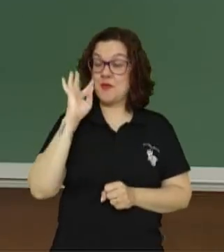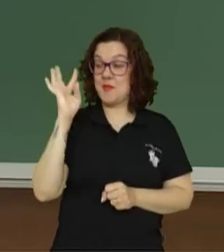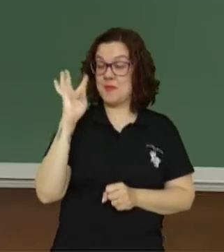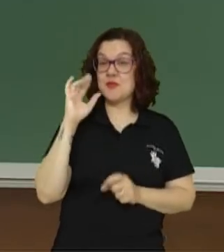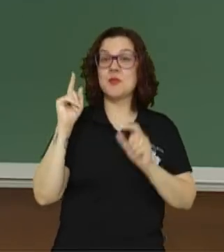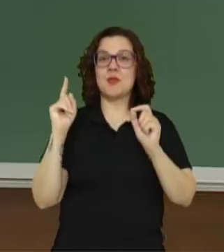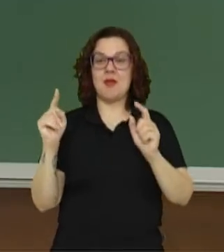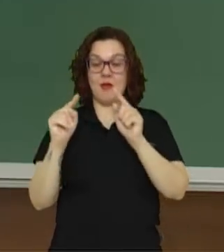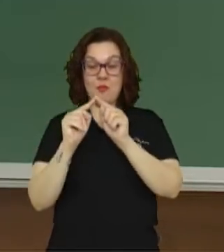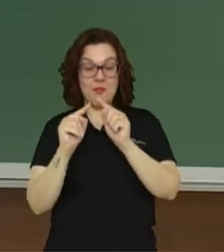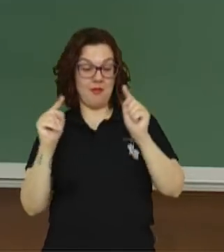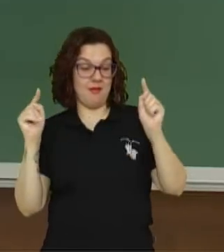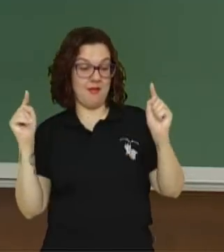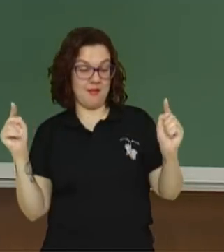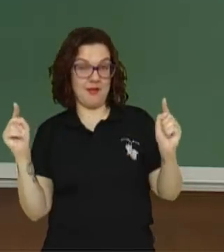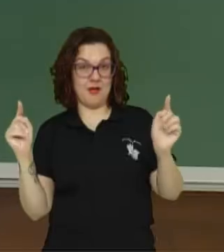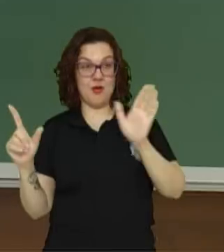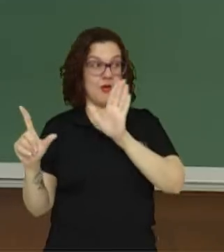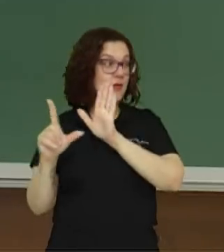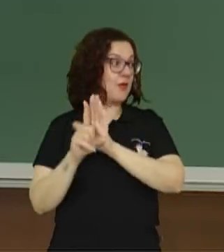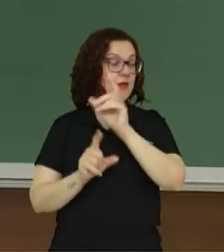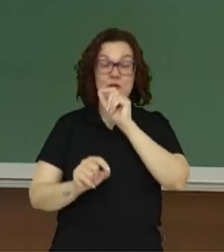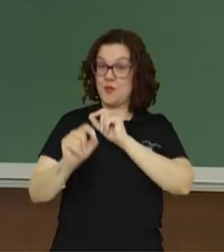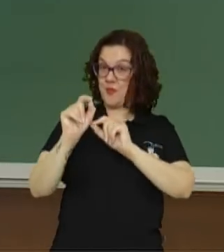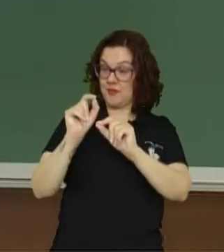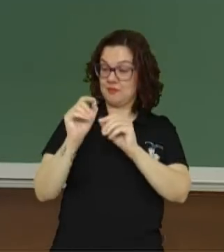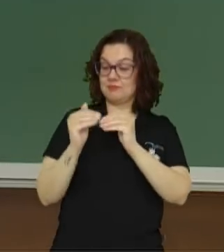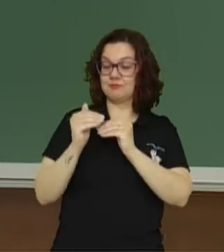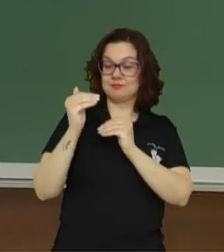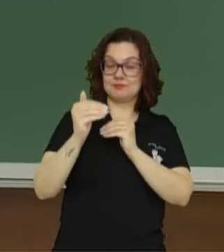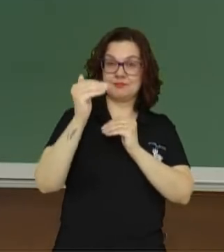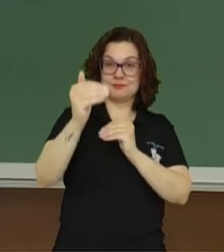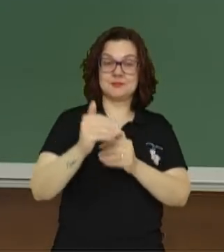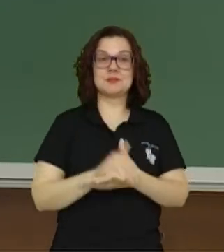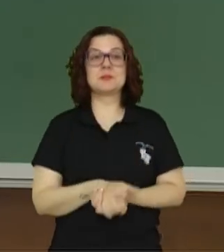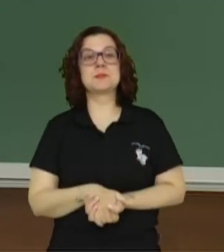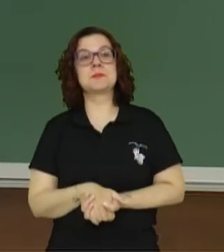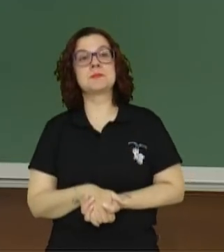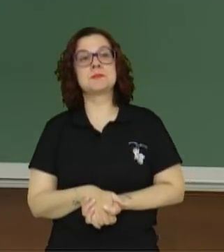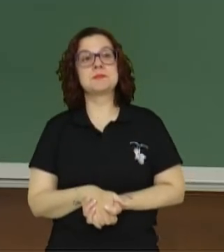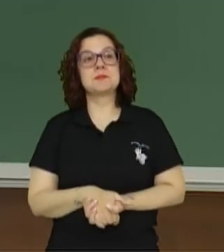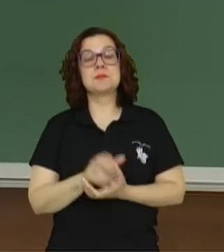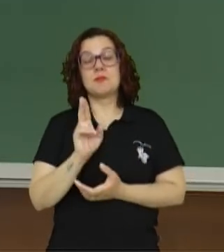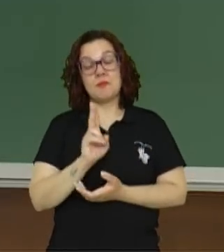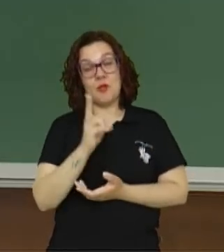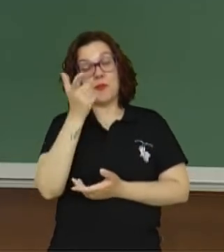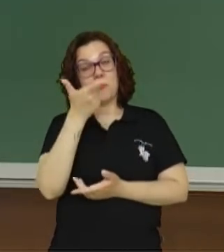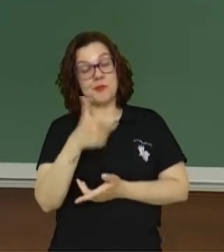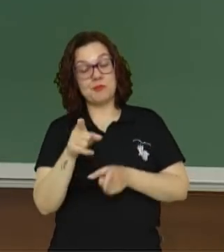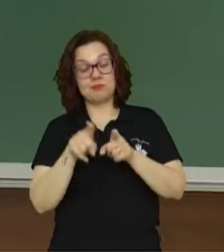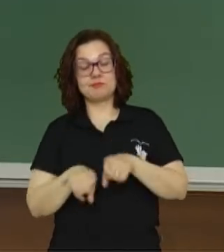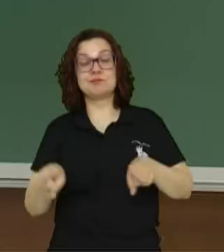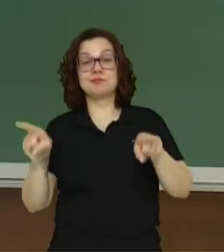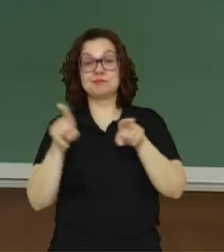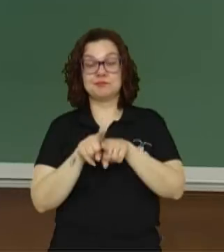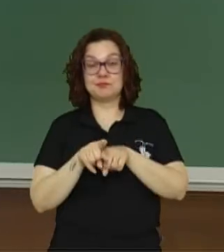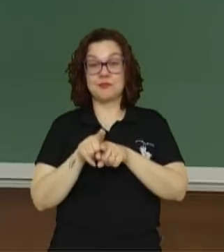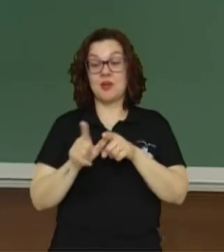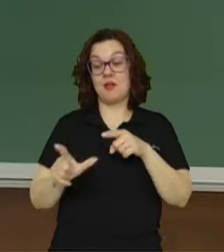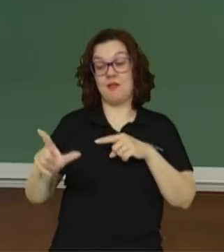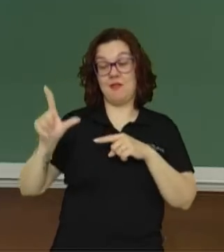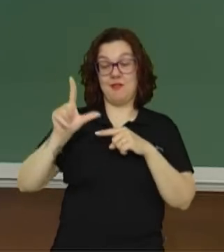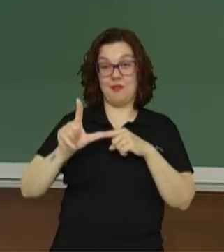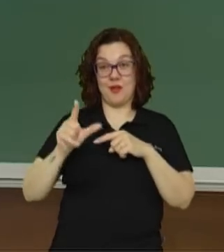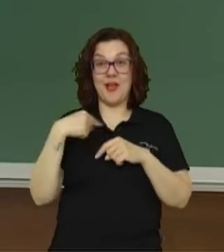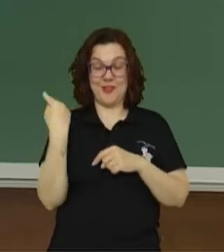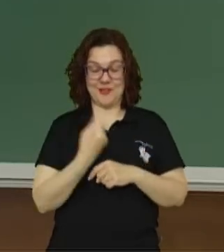imaginando uma lei de formação, um termo geral, ou, de novo, aquilo que eu falo, usando a minha lógica,